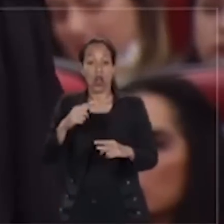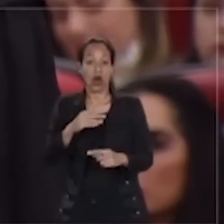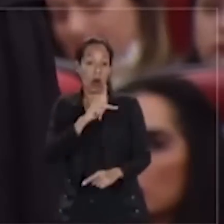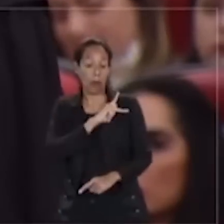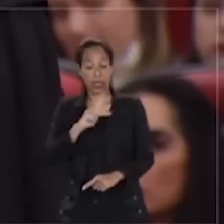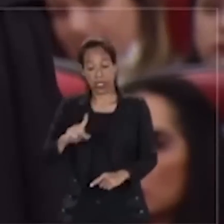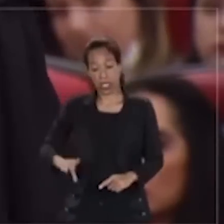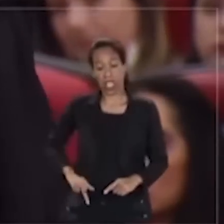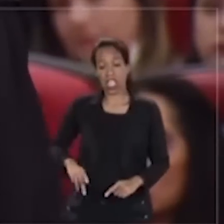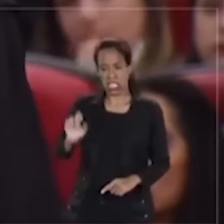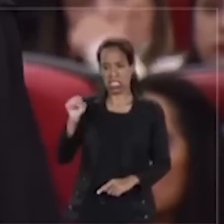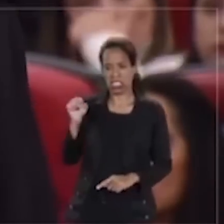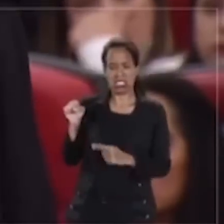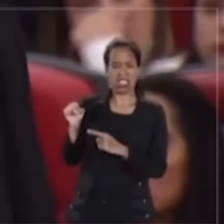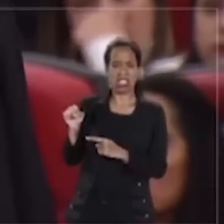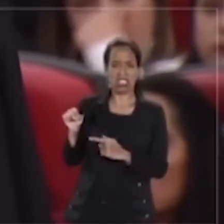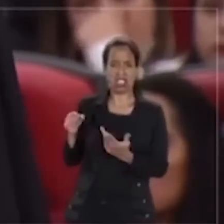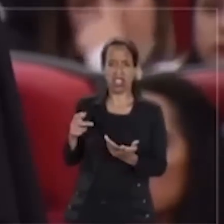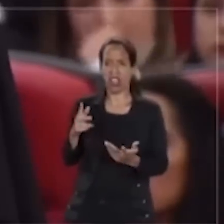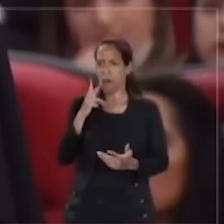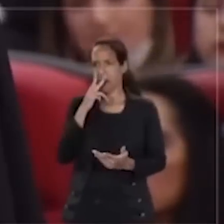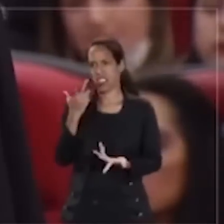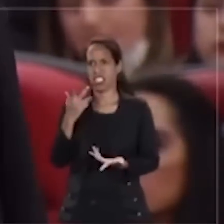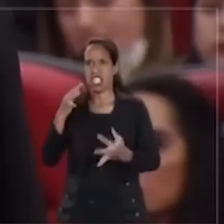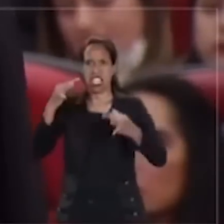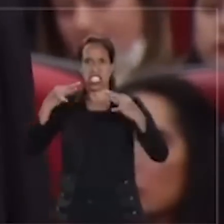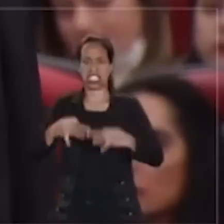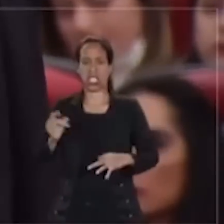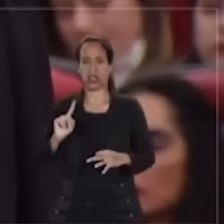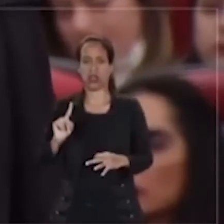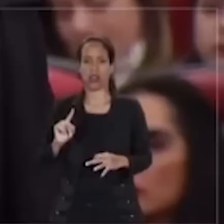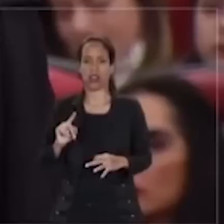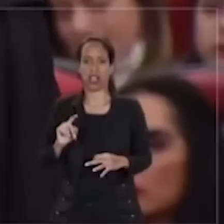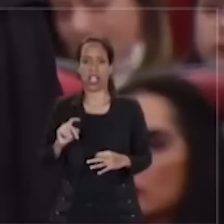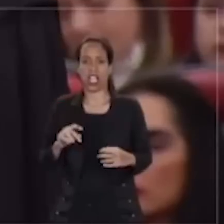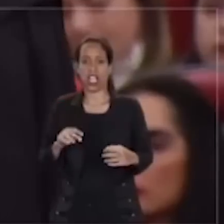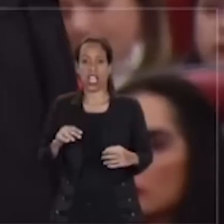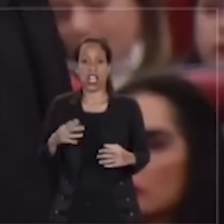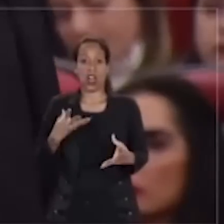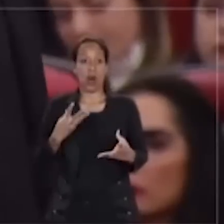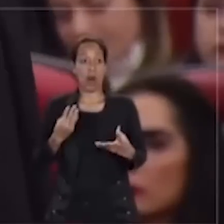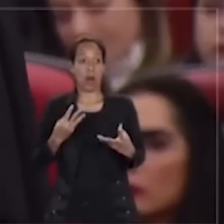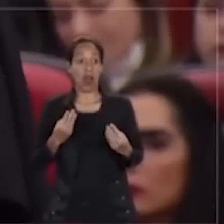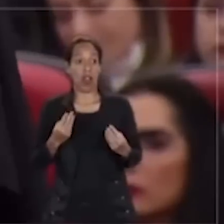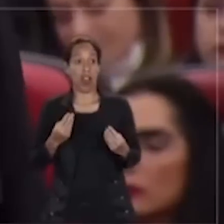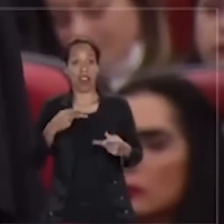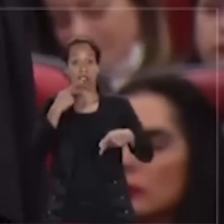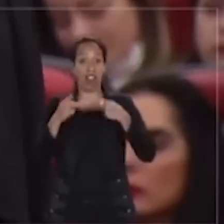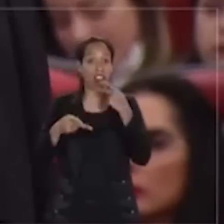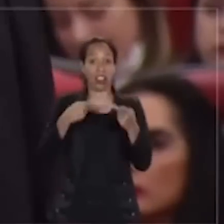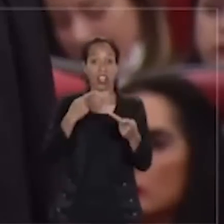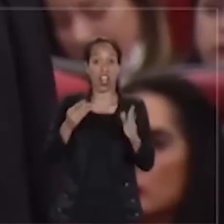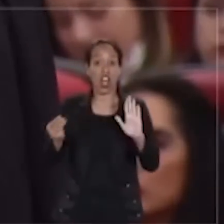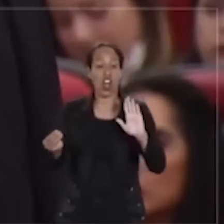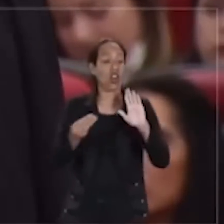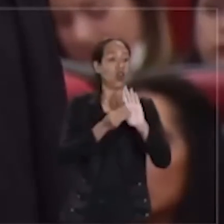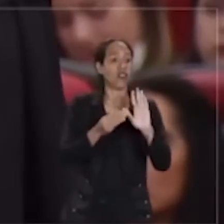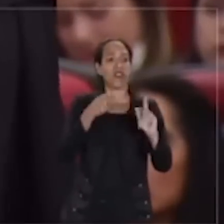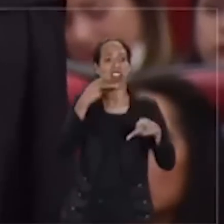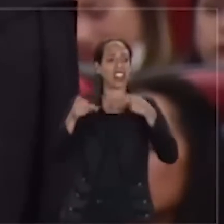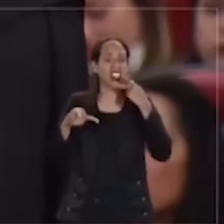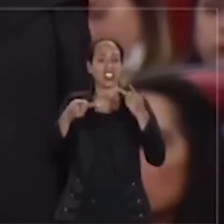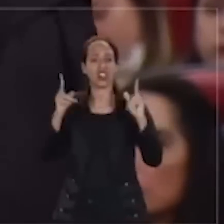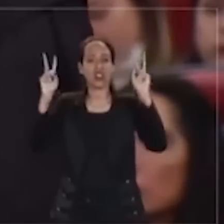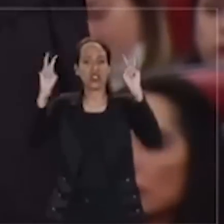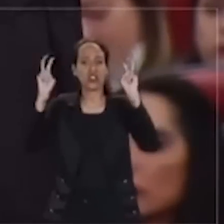presidente, sim, talvez num tom inadequado, ácido, excessivamente contundente, fez colocações